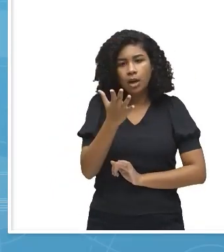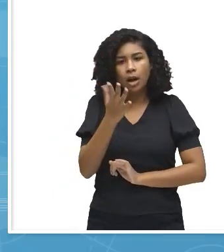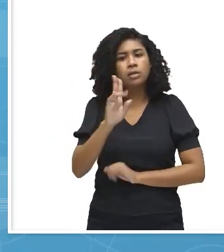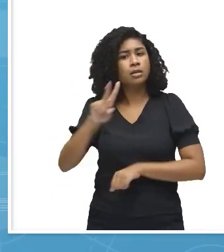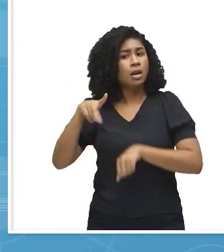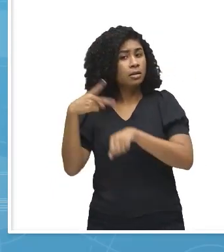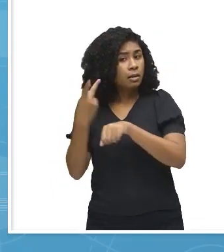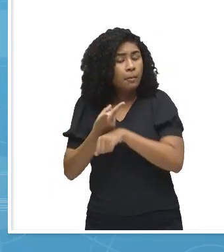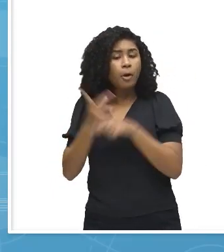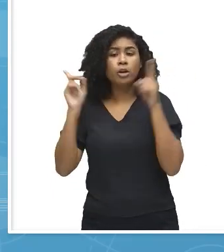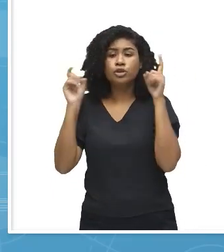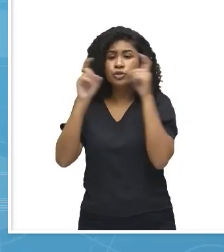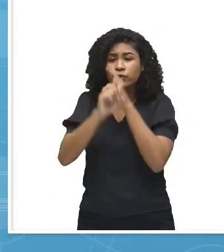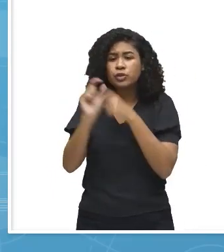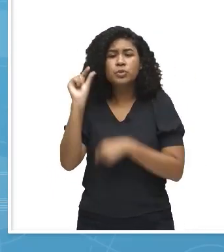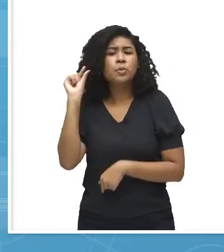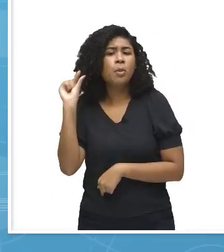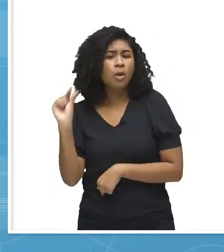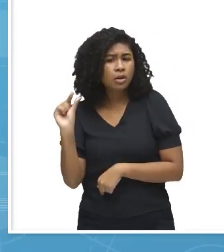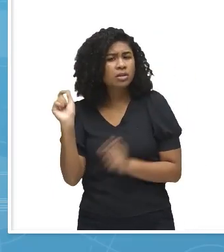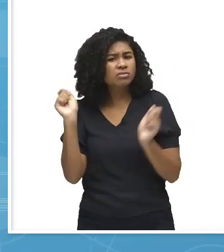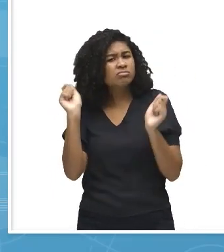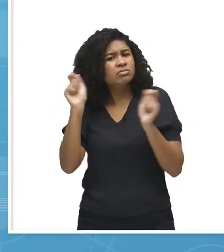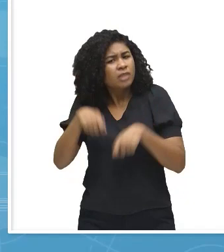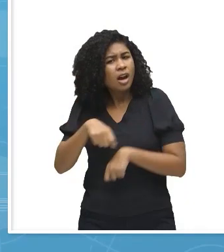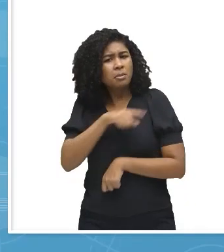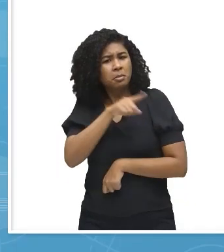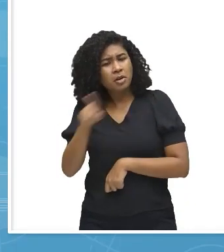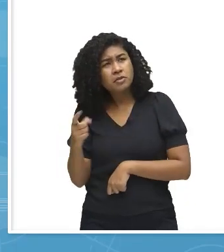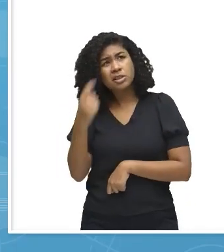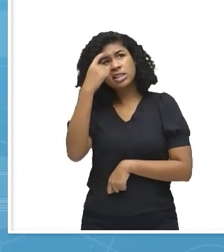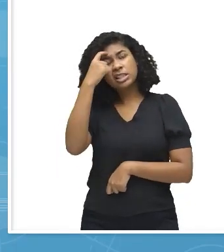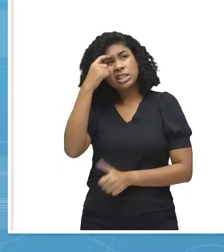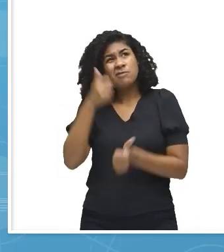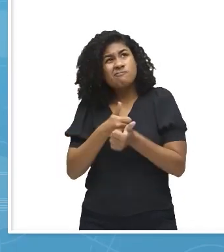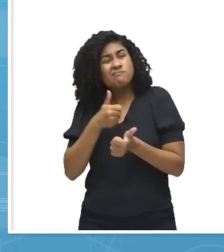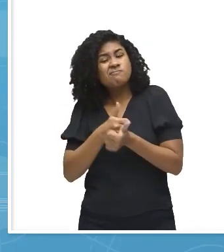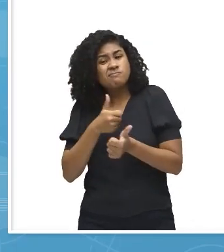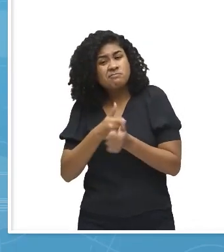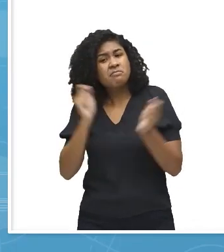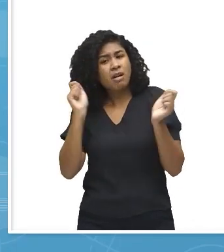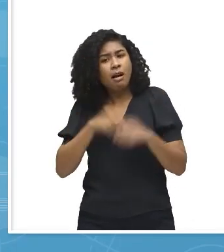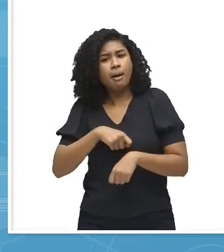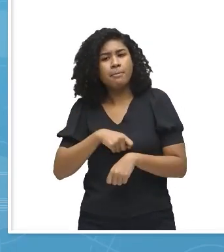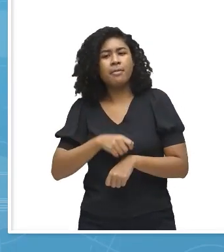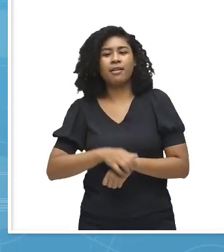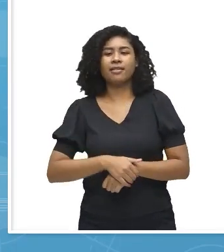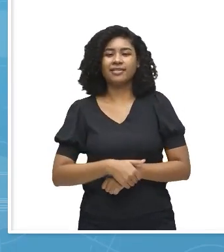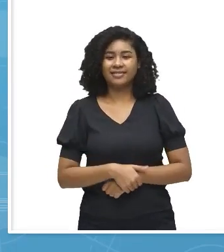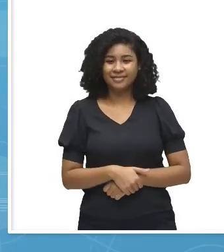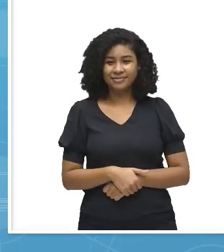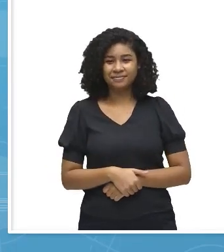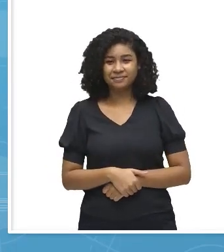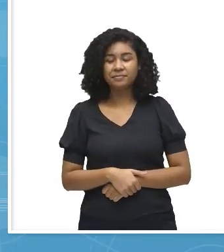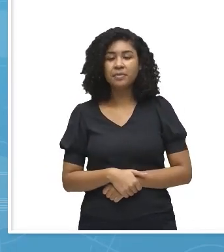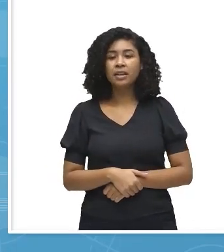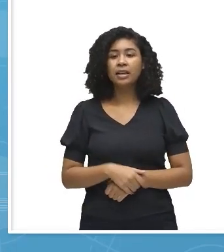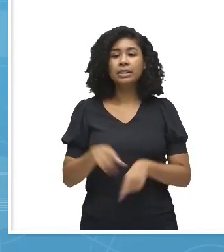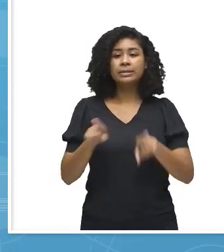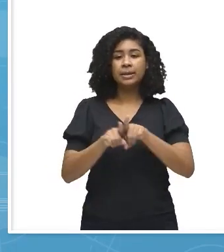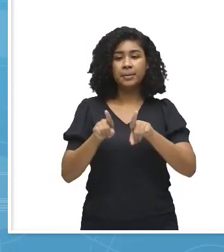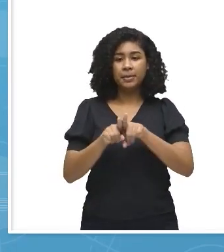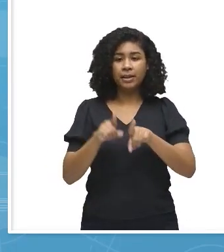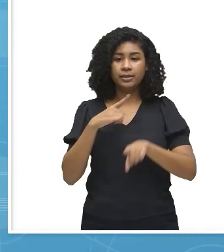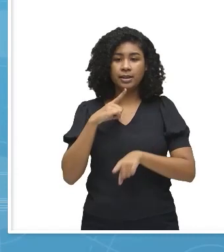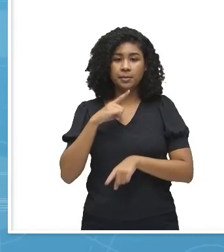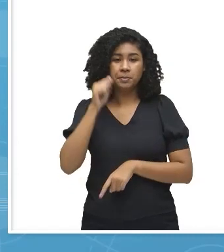pouquinho mais esse grau de dificuldade para vocês aí pensarem um pouquinho mais. Então a gente tem também a